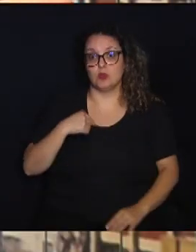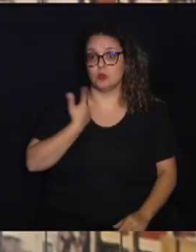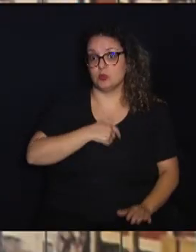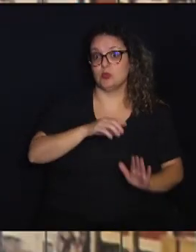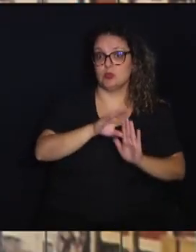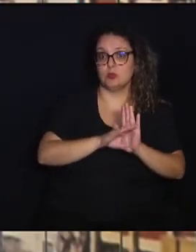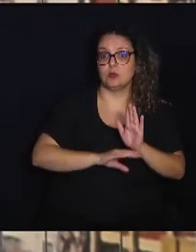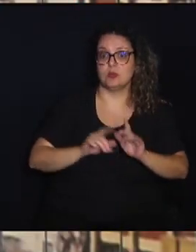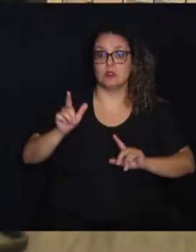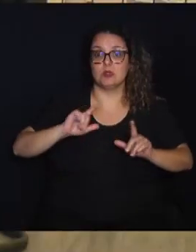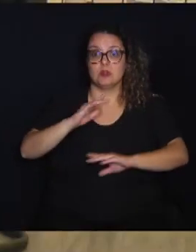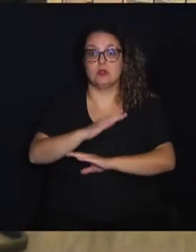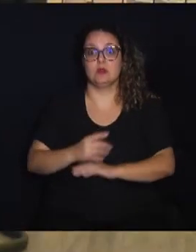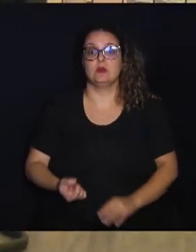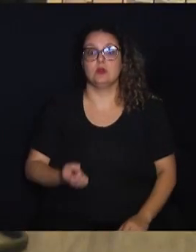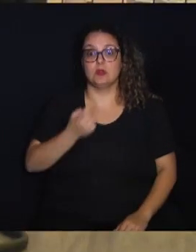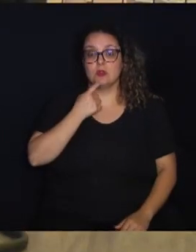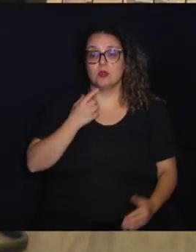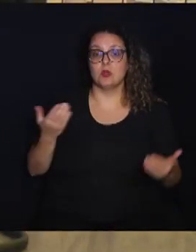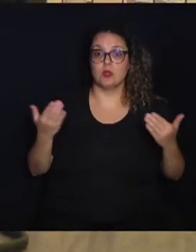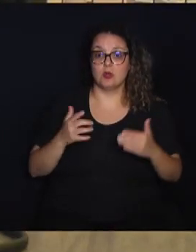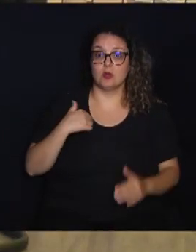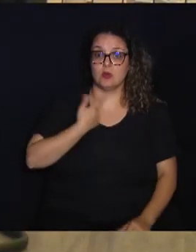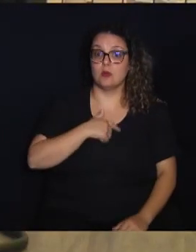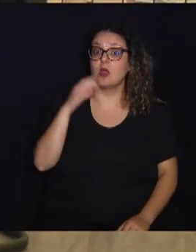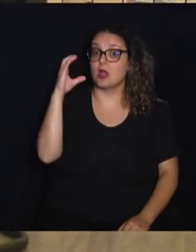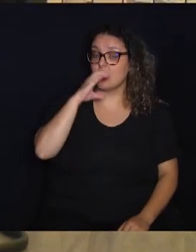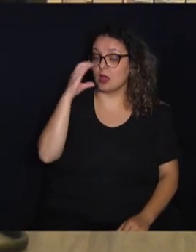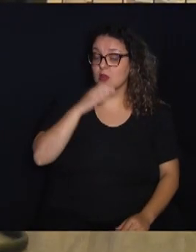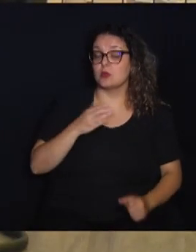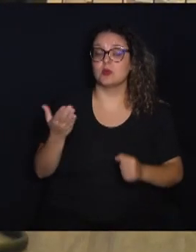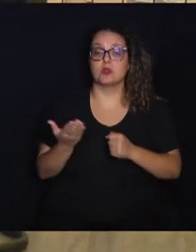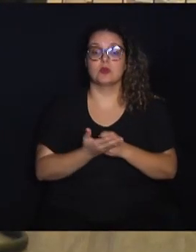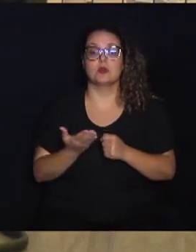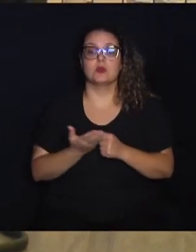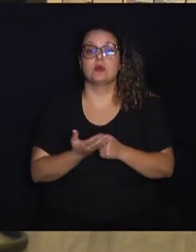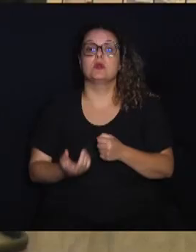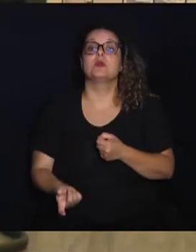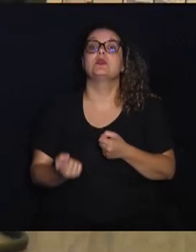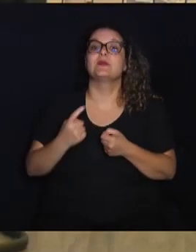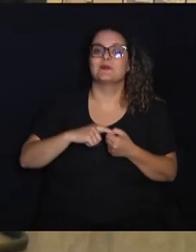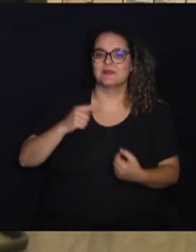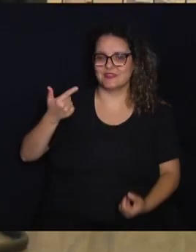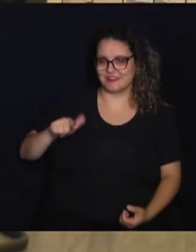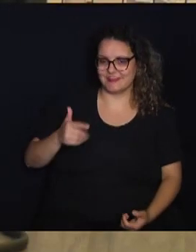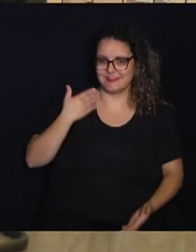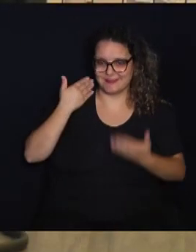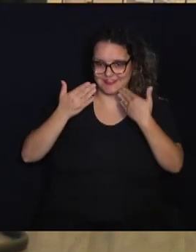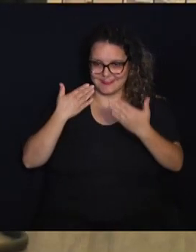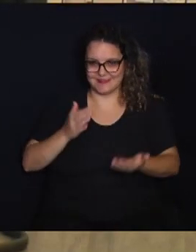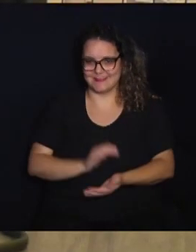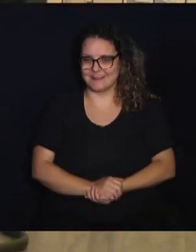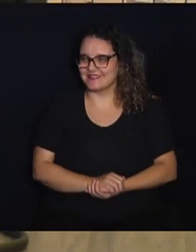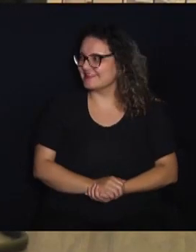TV Câmara Campinas. Agora a gente vai para um breve intervalo e na volta continua com esse bate-papo.